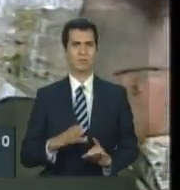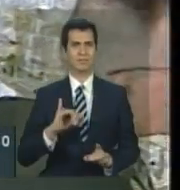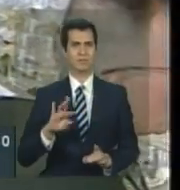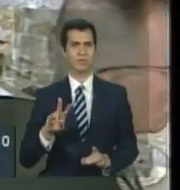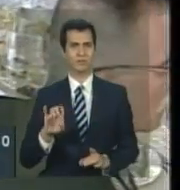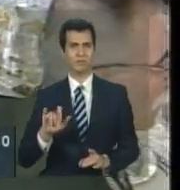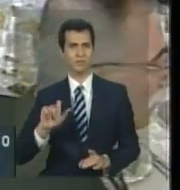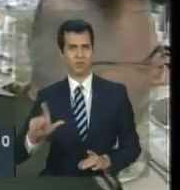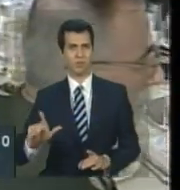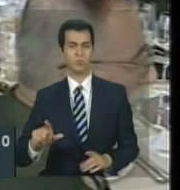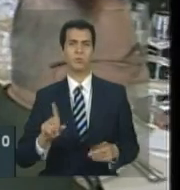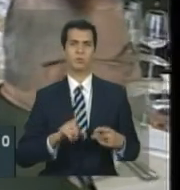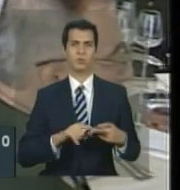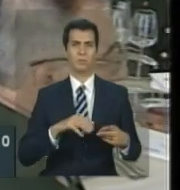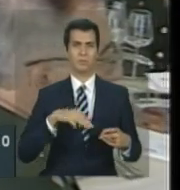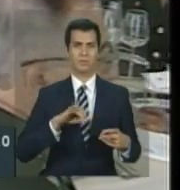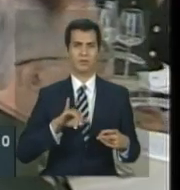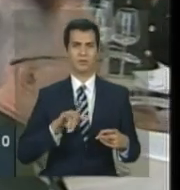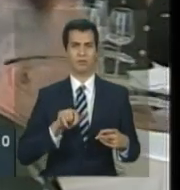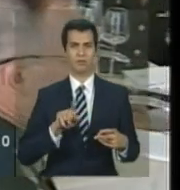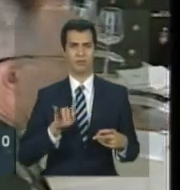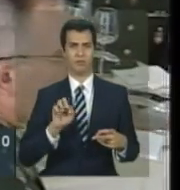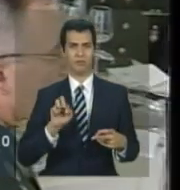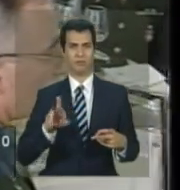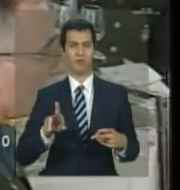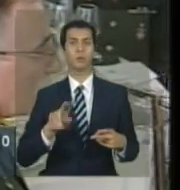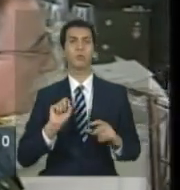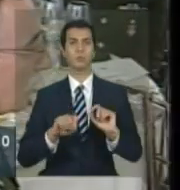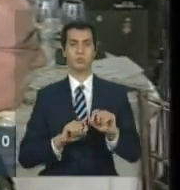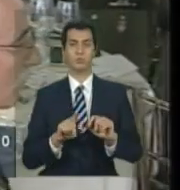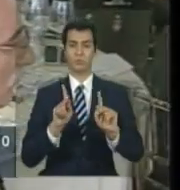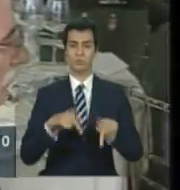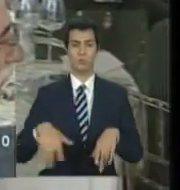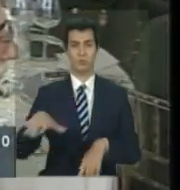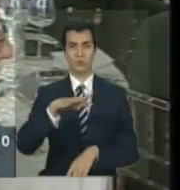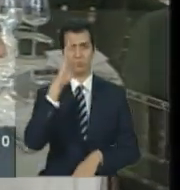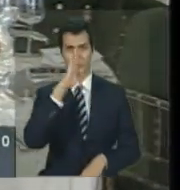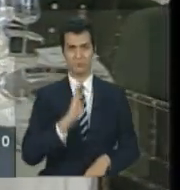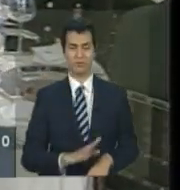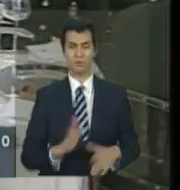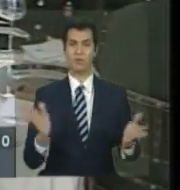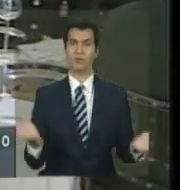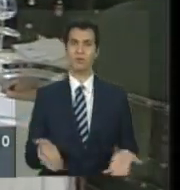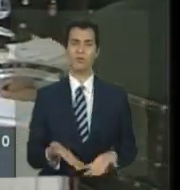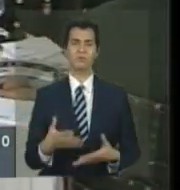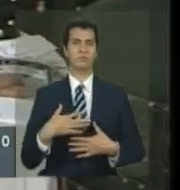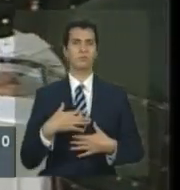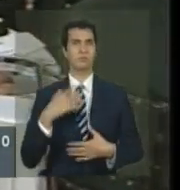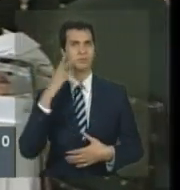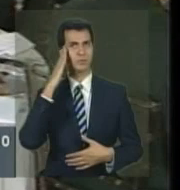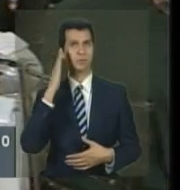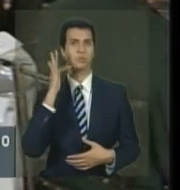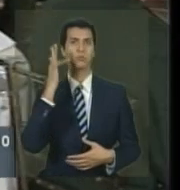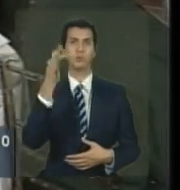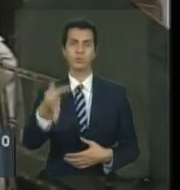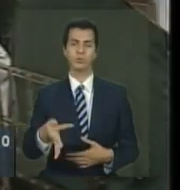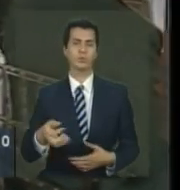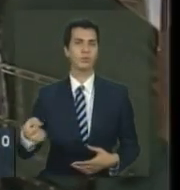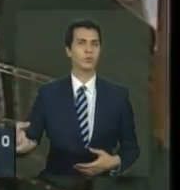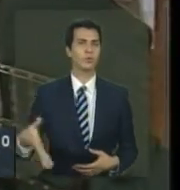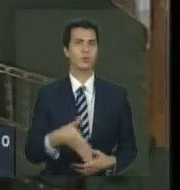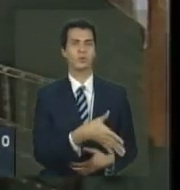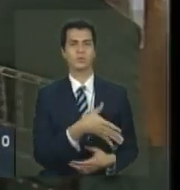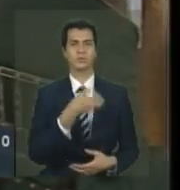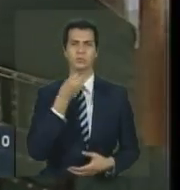militares, propiciam os brasileiros contemplar o pujante horizonte que se deslinda diante dos olhos.